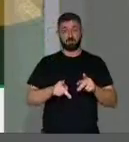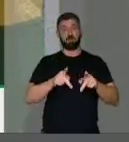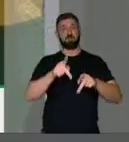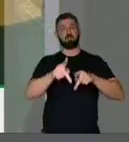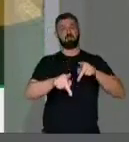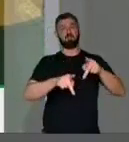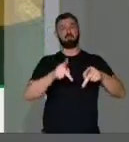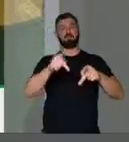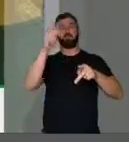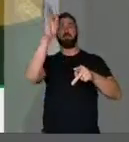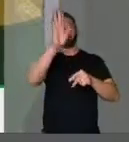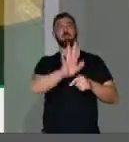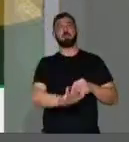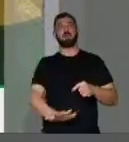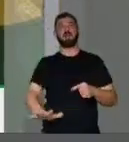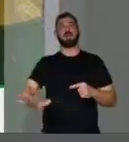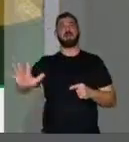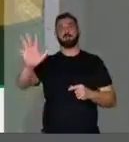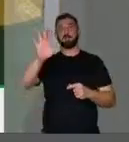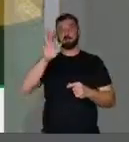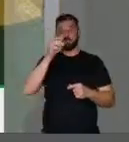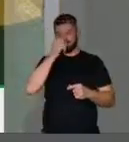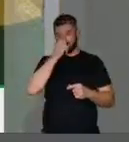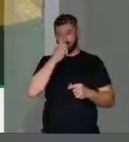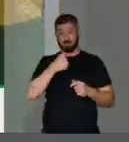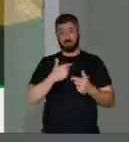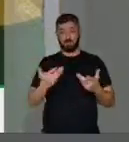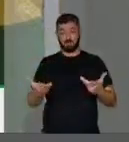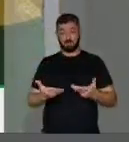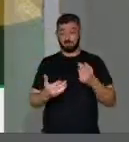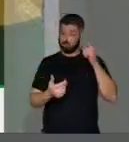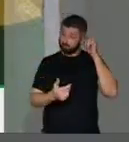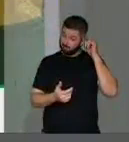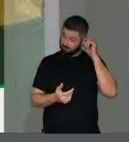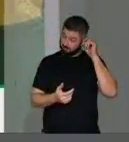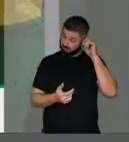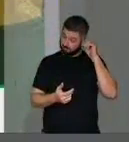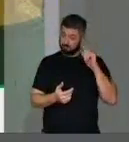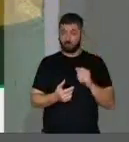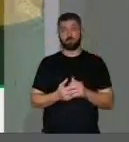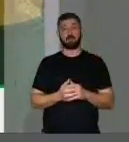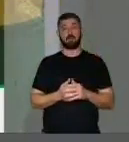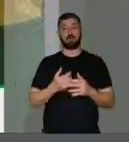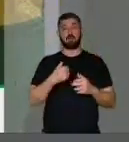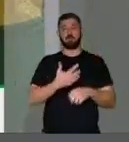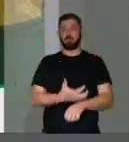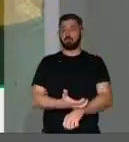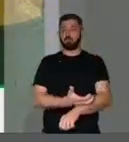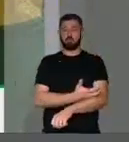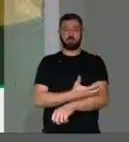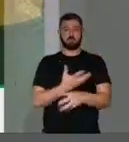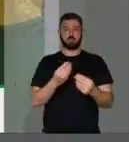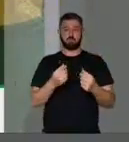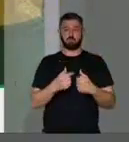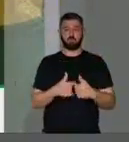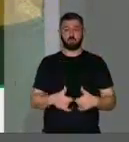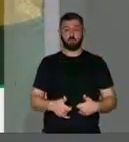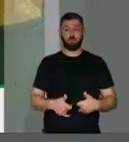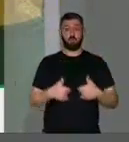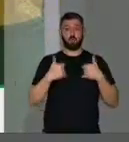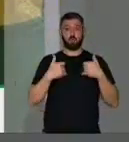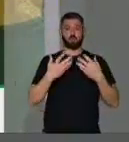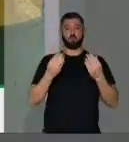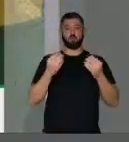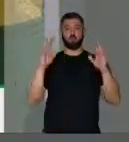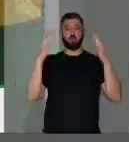povo do Brasil. Quero externar aqui, com uma emoção forte, o orgulho